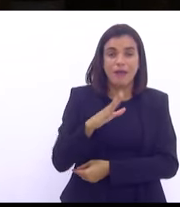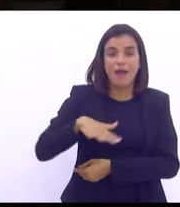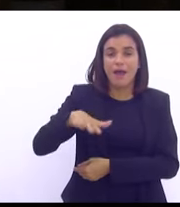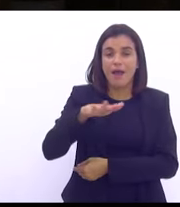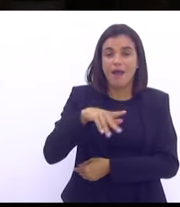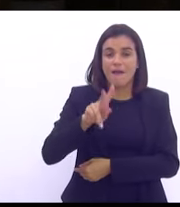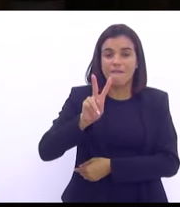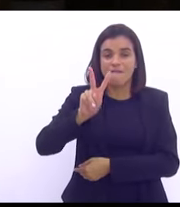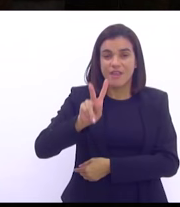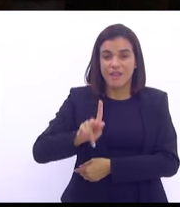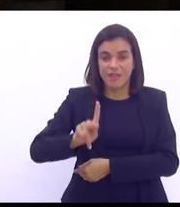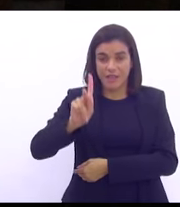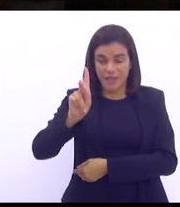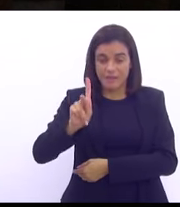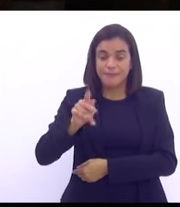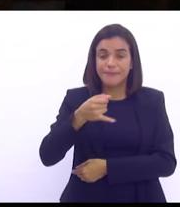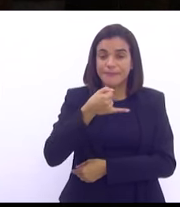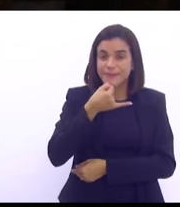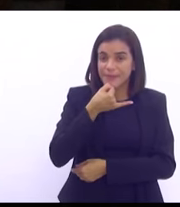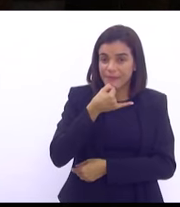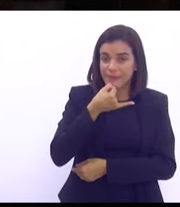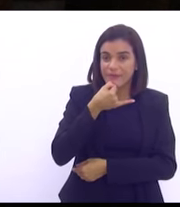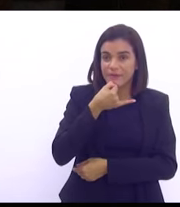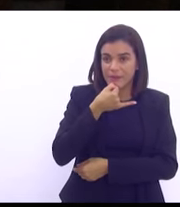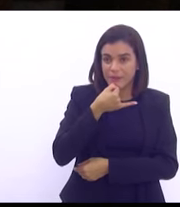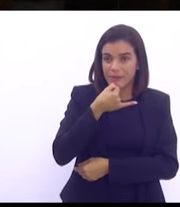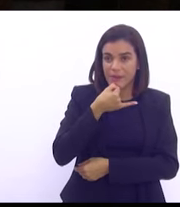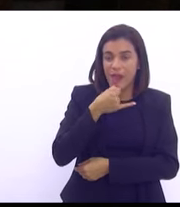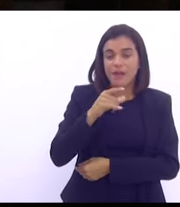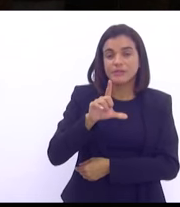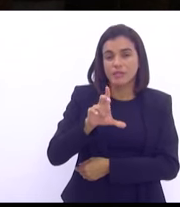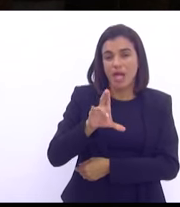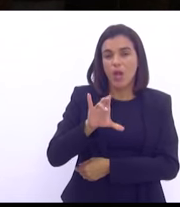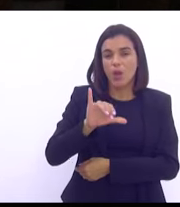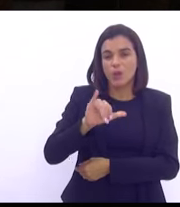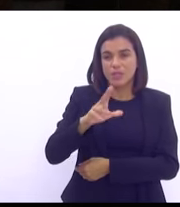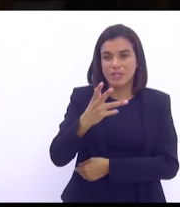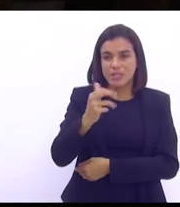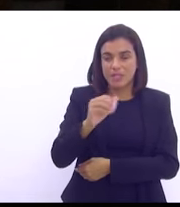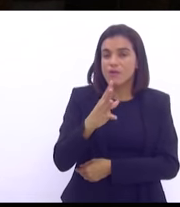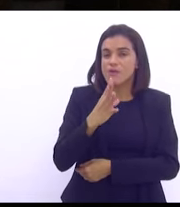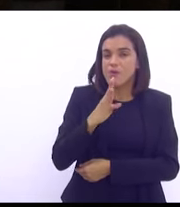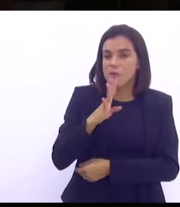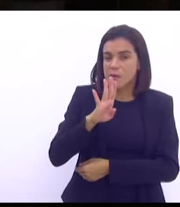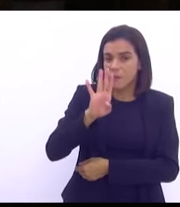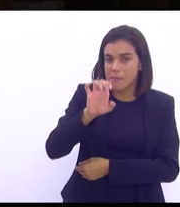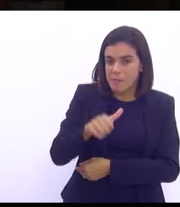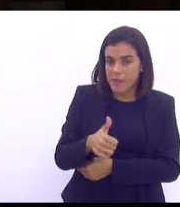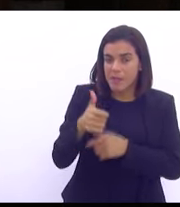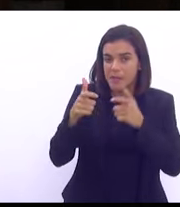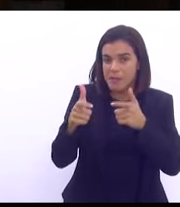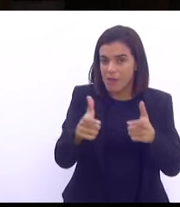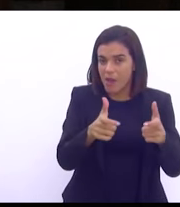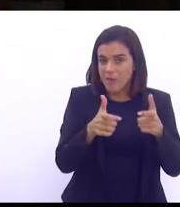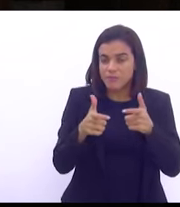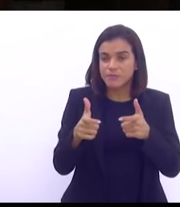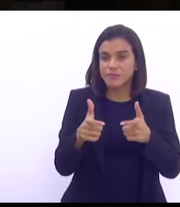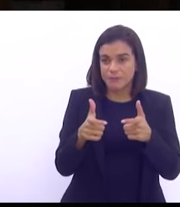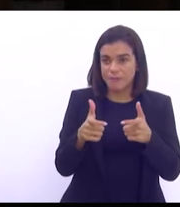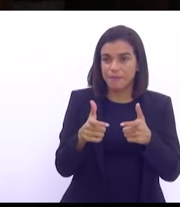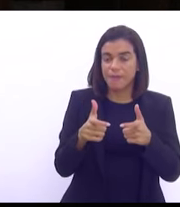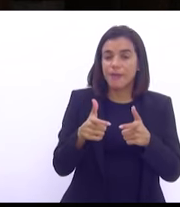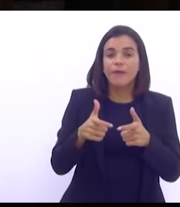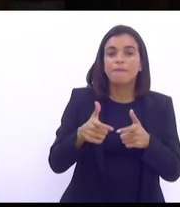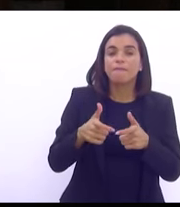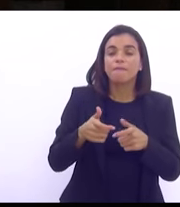Kennedy, infelizmente, ali onde a Lucinha conhece muito bem, a deputada Lucinha, infelizmente,